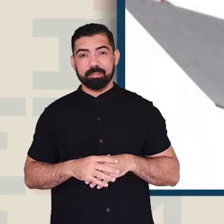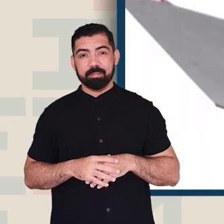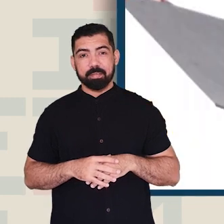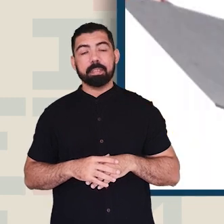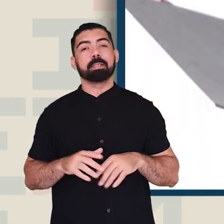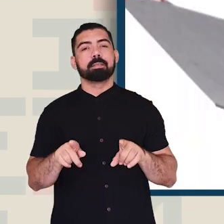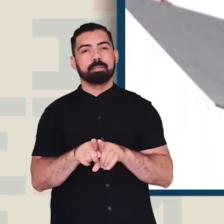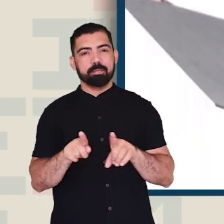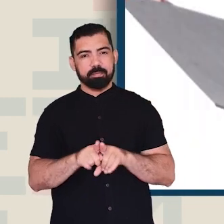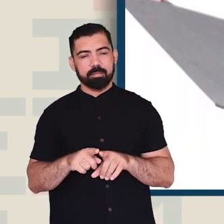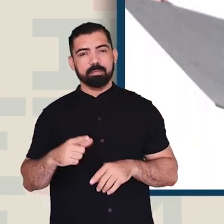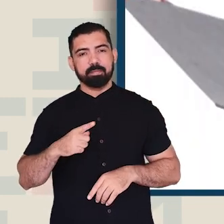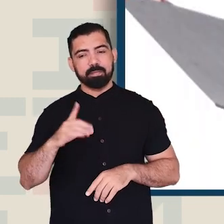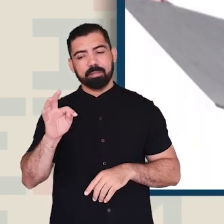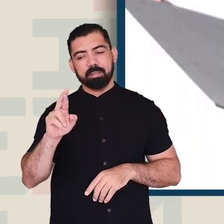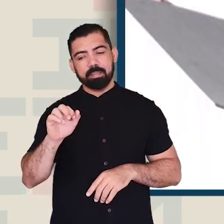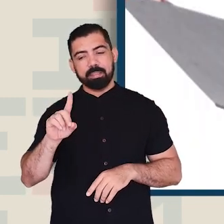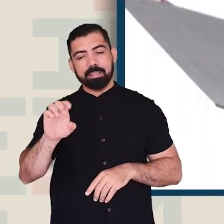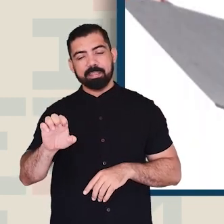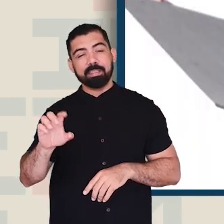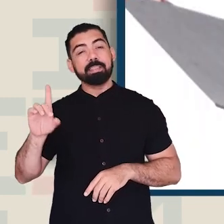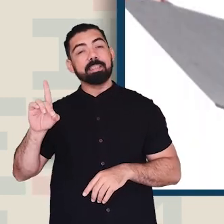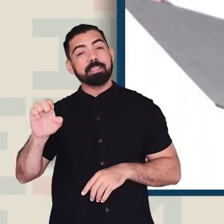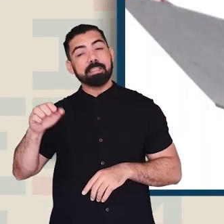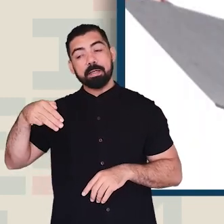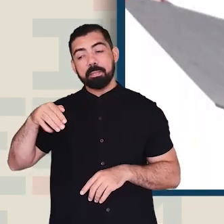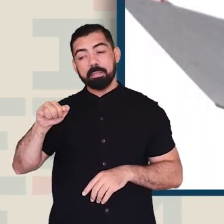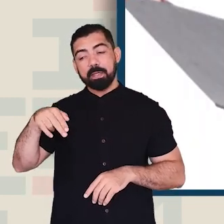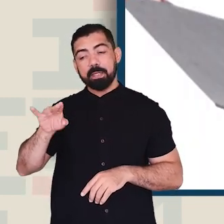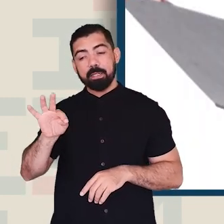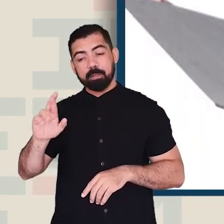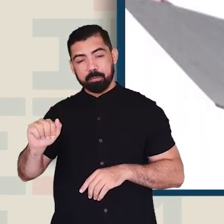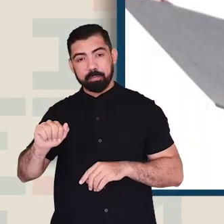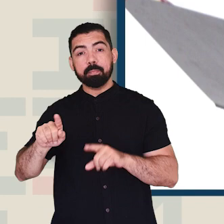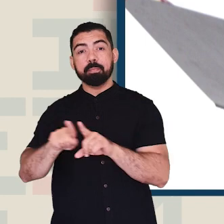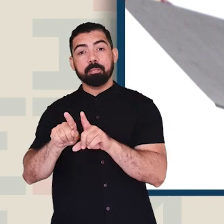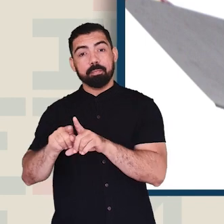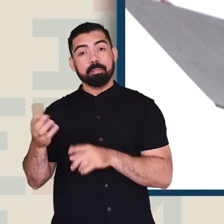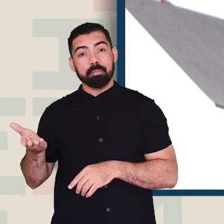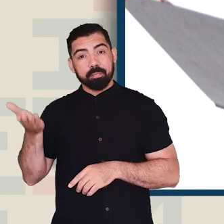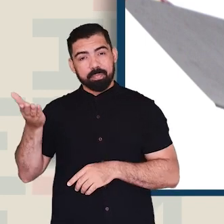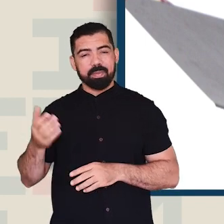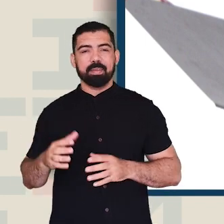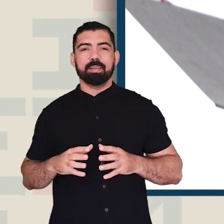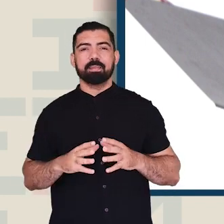Vai ter aqui a tríade diminuta e maior.